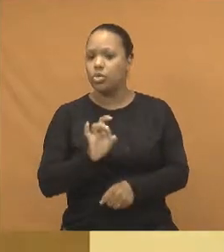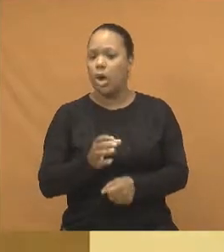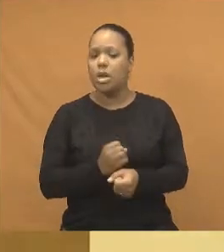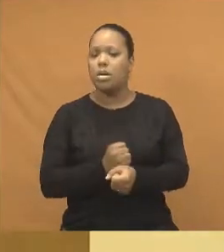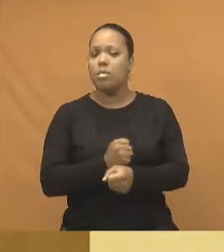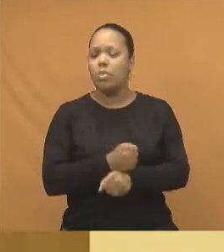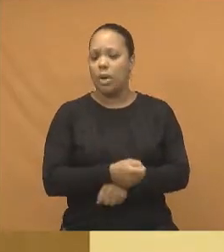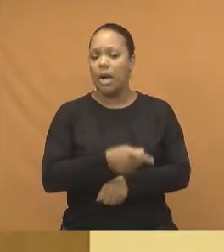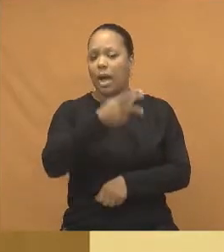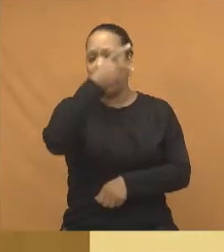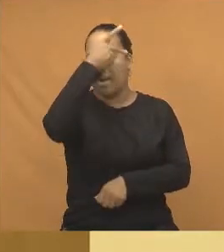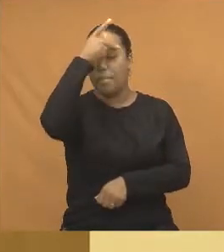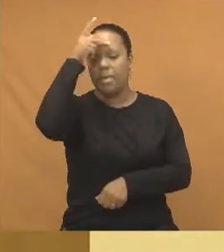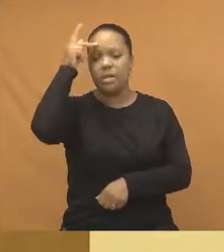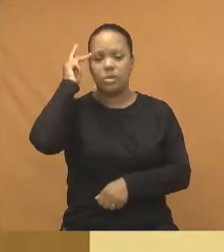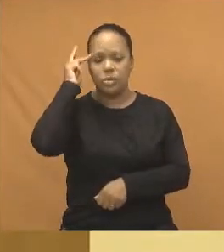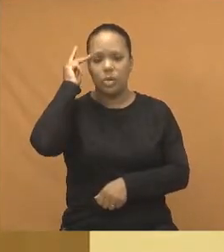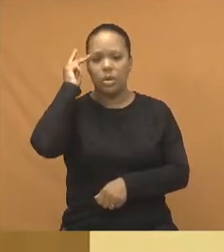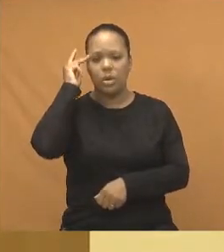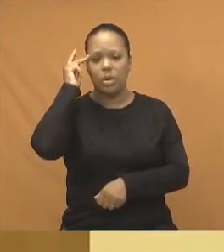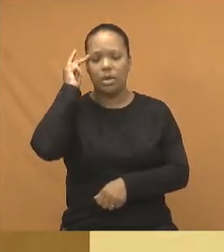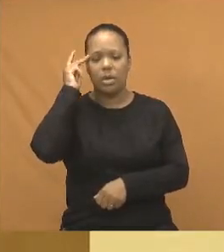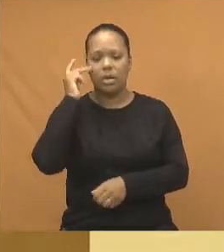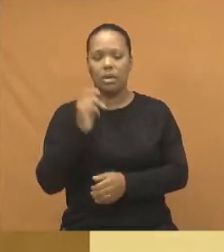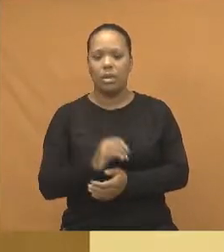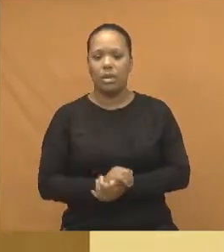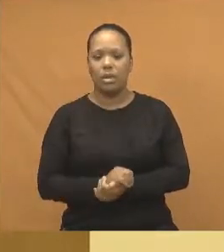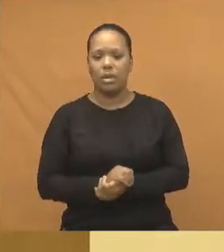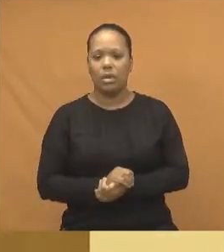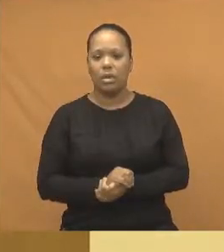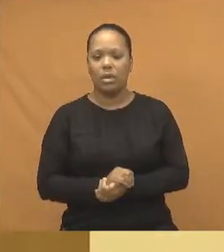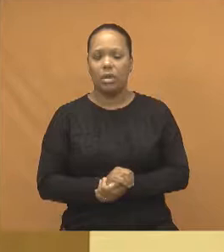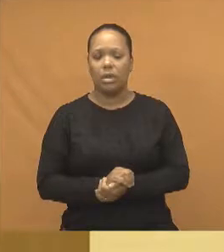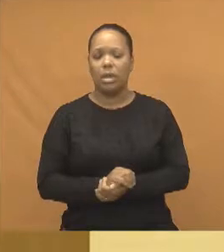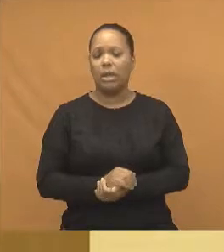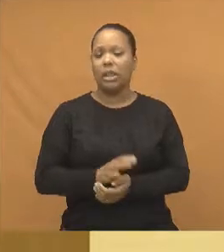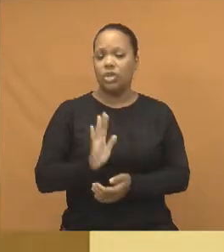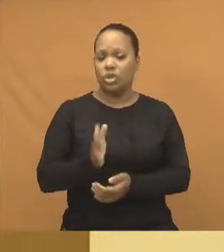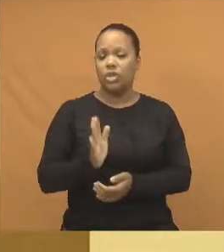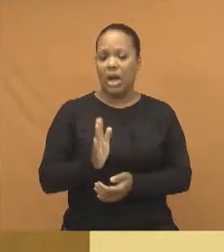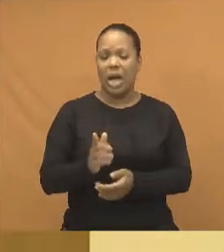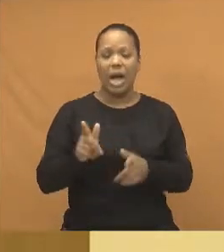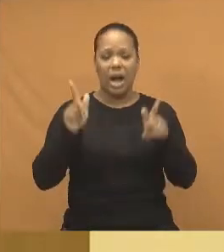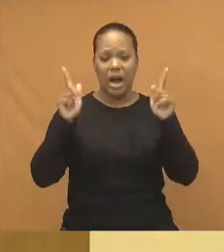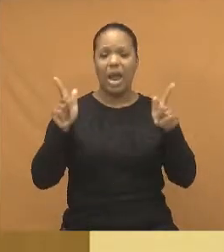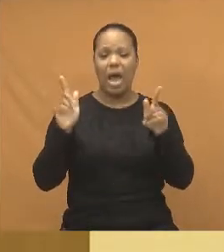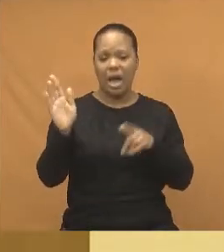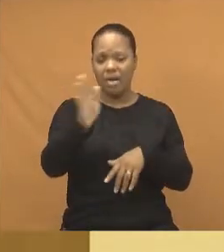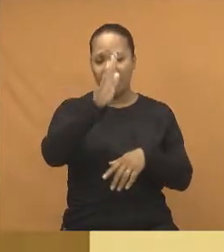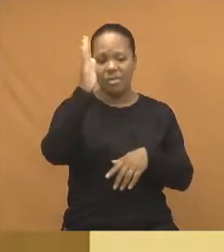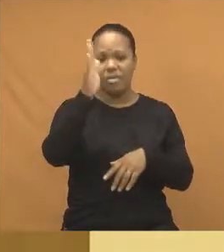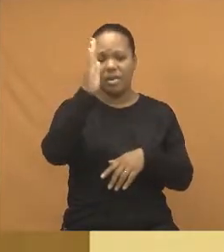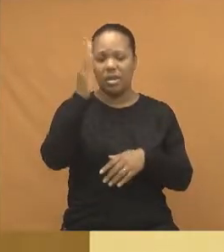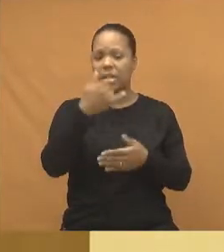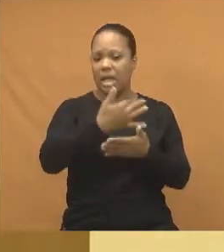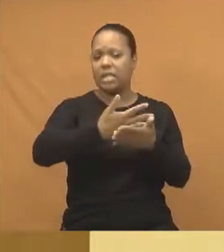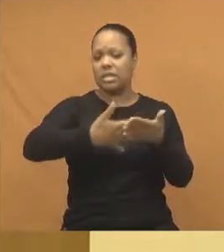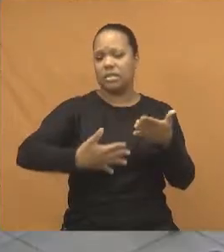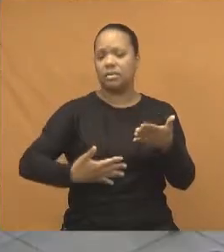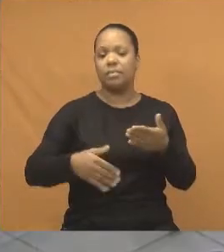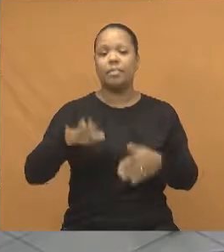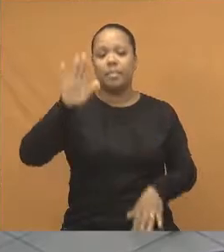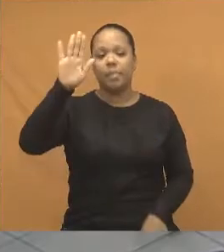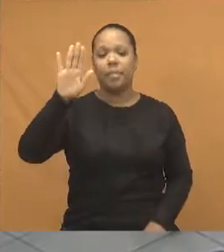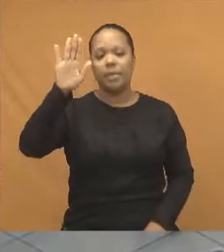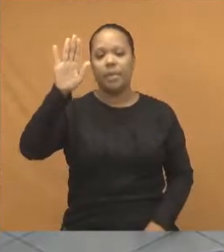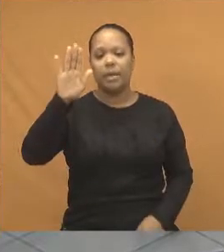está, aos diabéticos em estágio de descompensação. É isso que está na redação. O vereador,